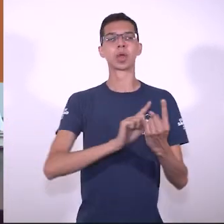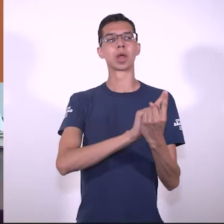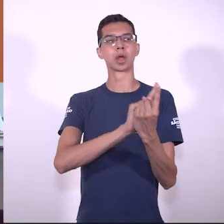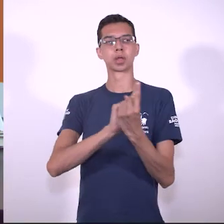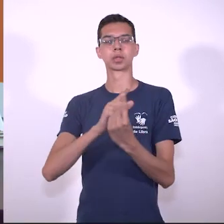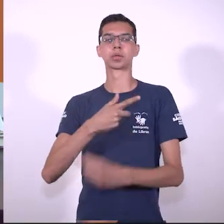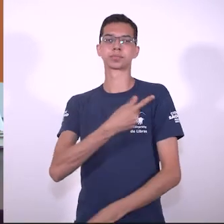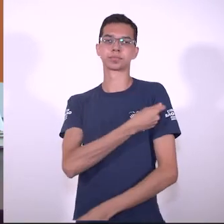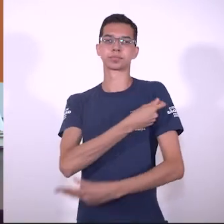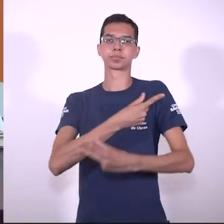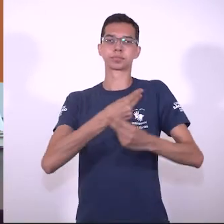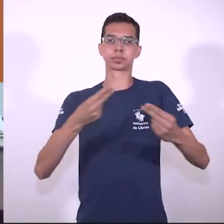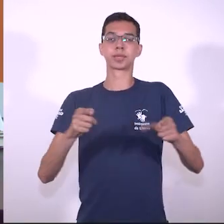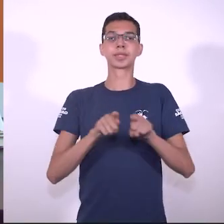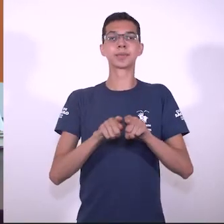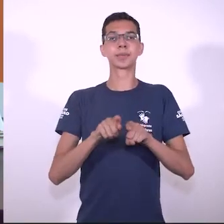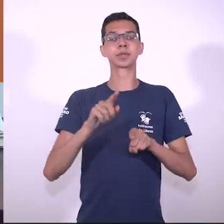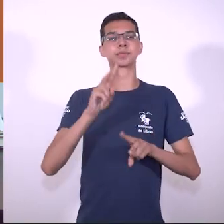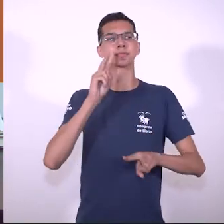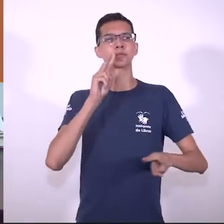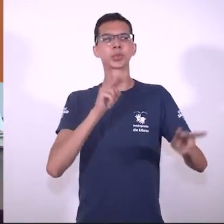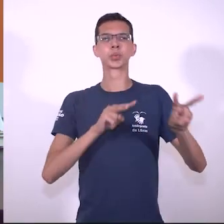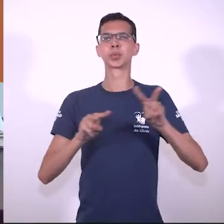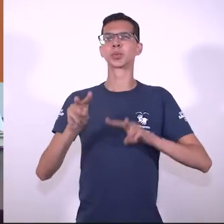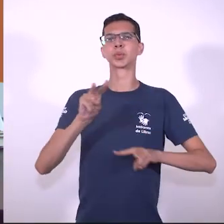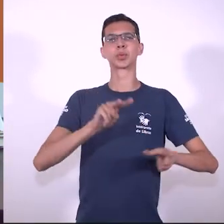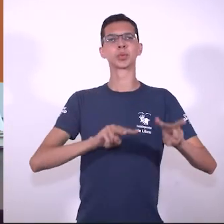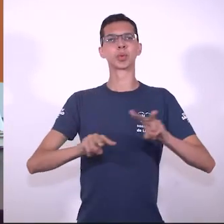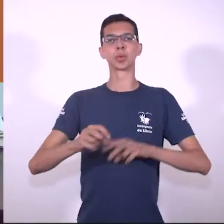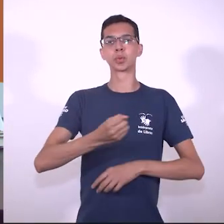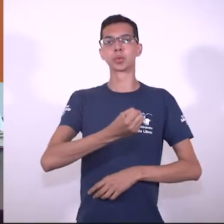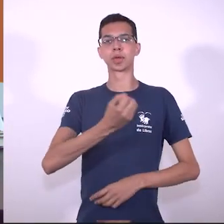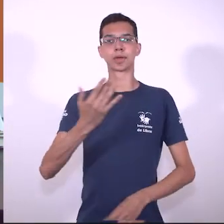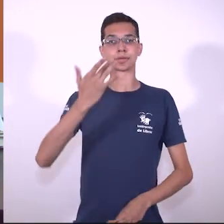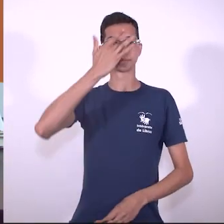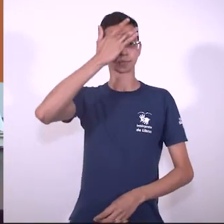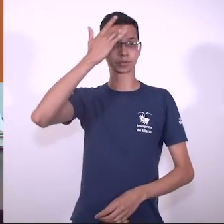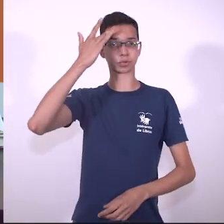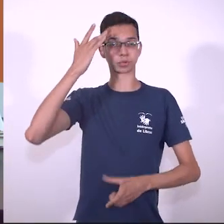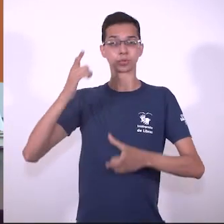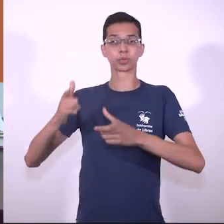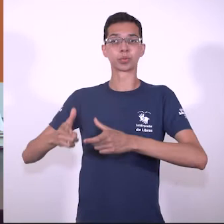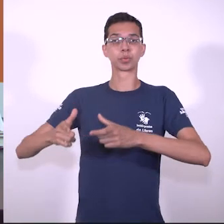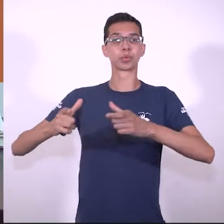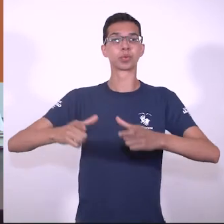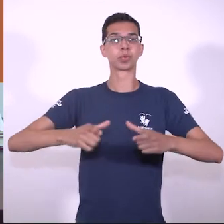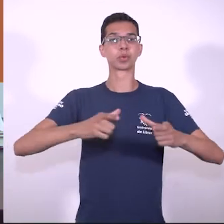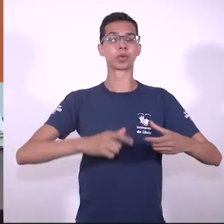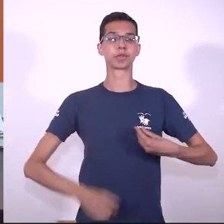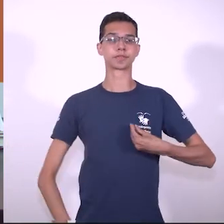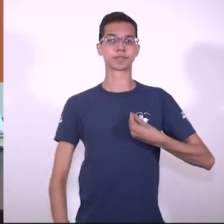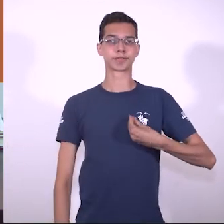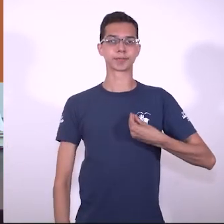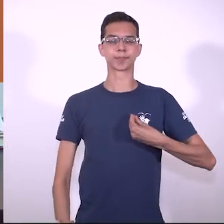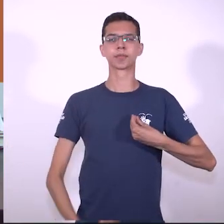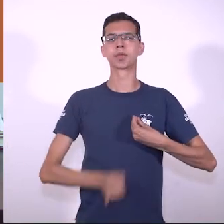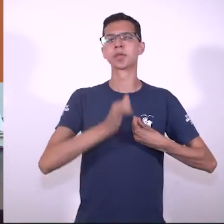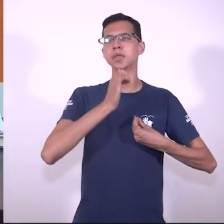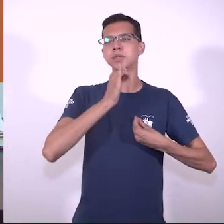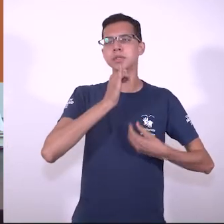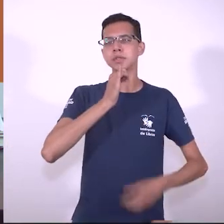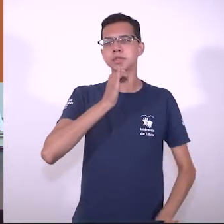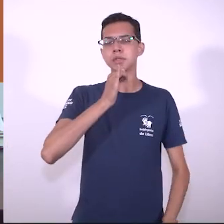e monitorando o volume de pacientes nessas localidades. Então, locais onde a gente observa um grande fluxo